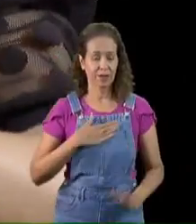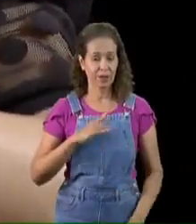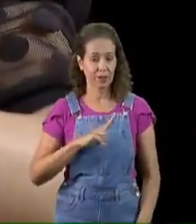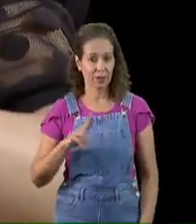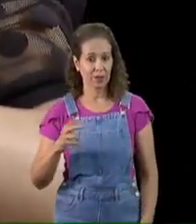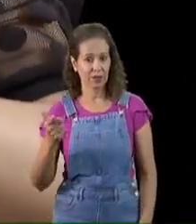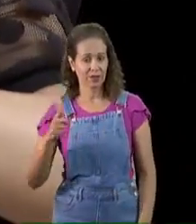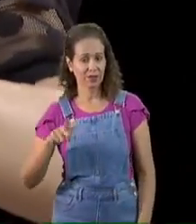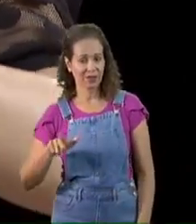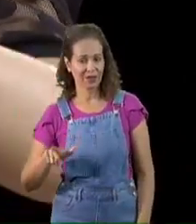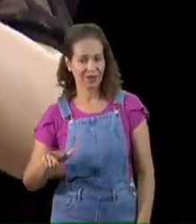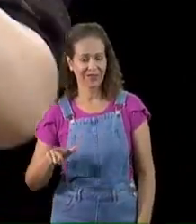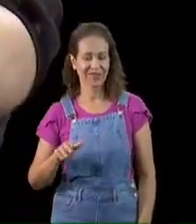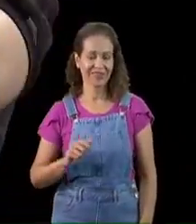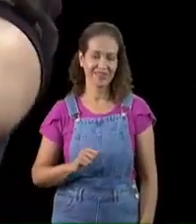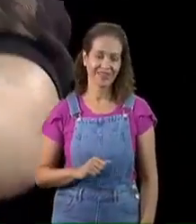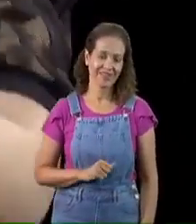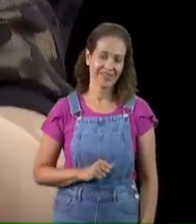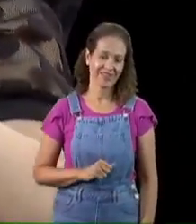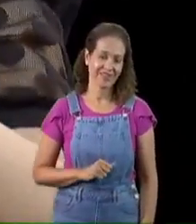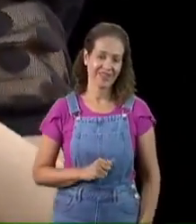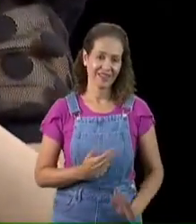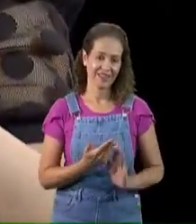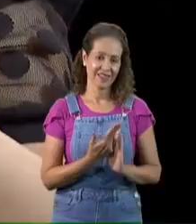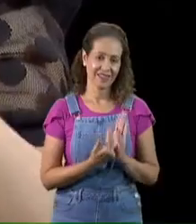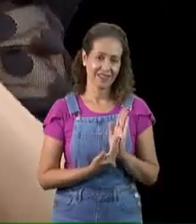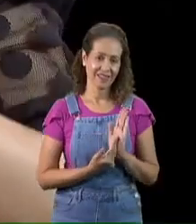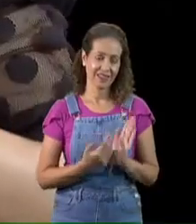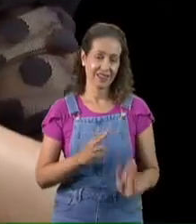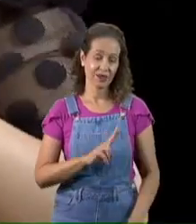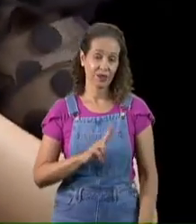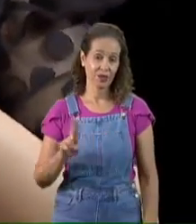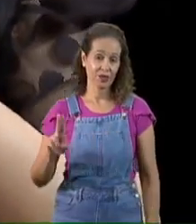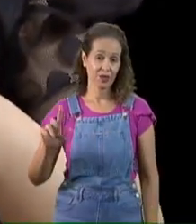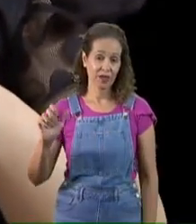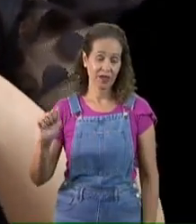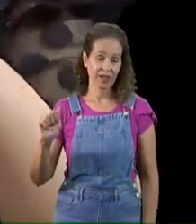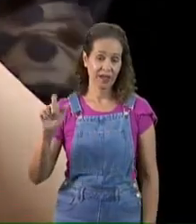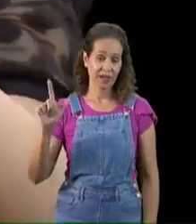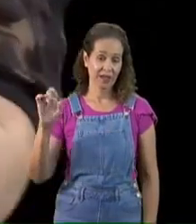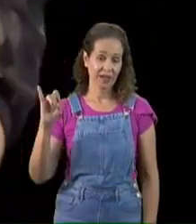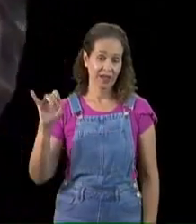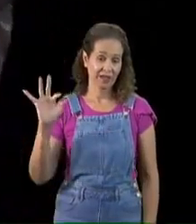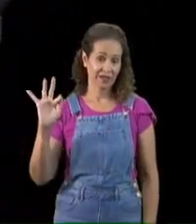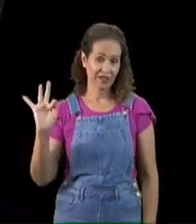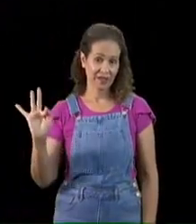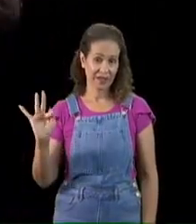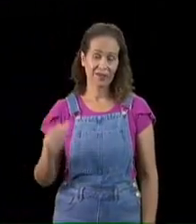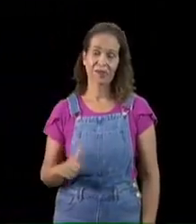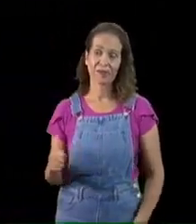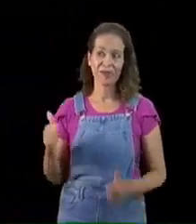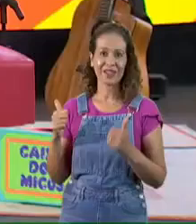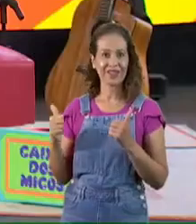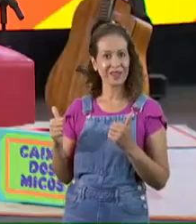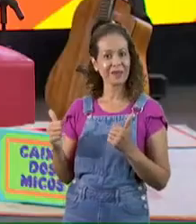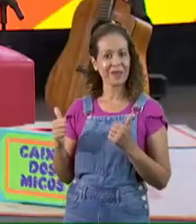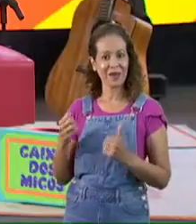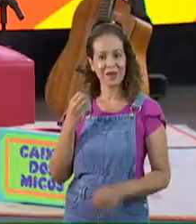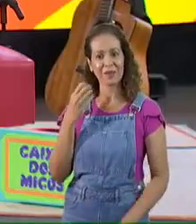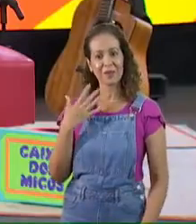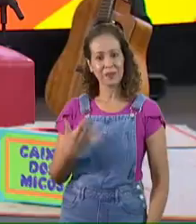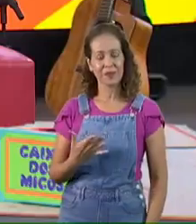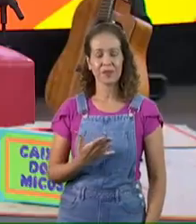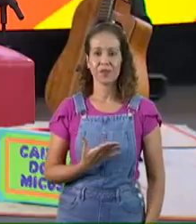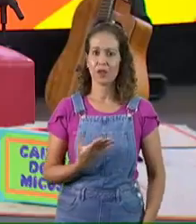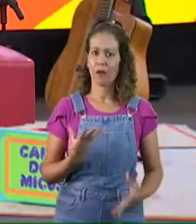novo. E eu desenhei o nome do Aleph. Muito bom! Olha só como ela foi. Ela